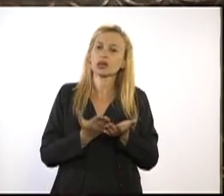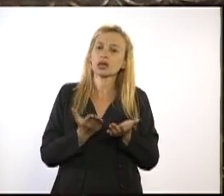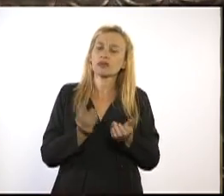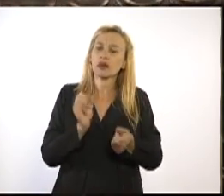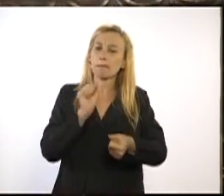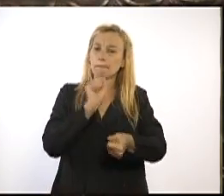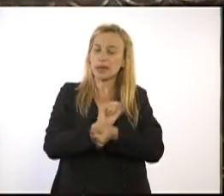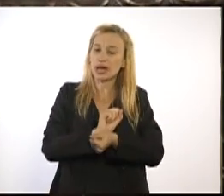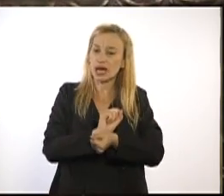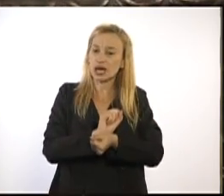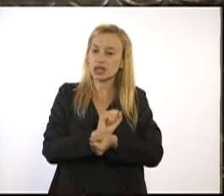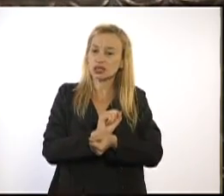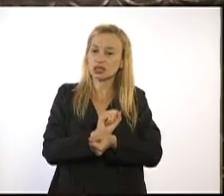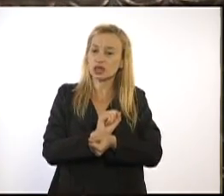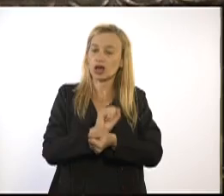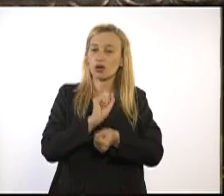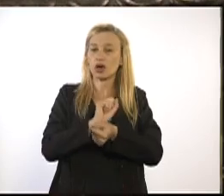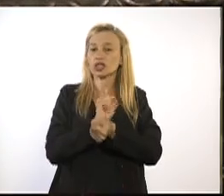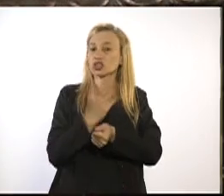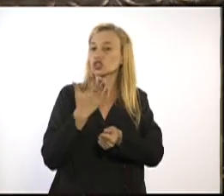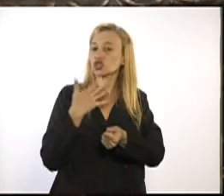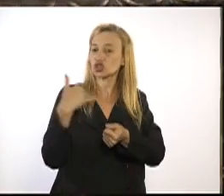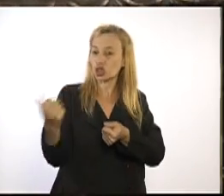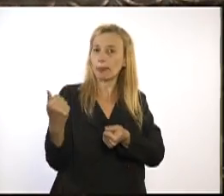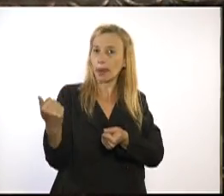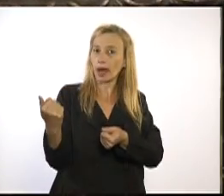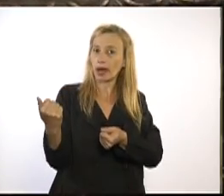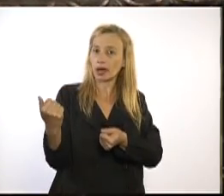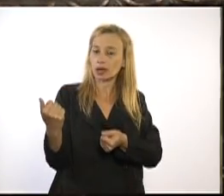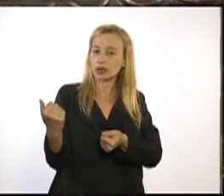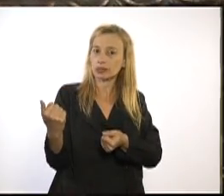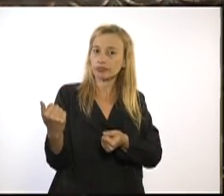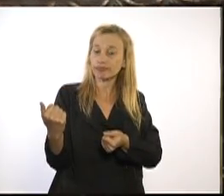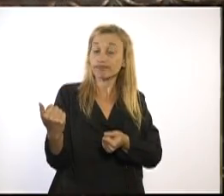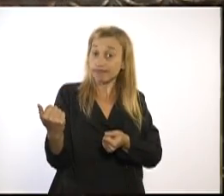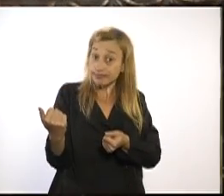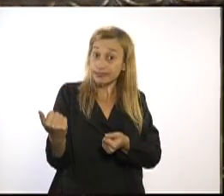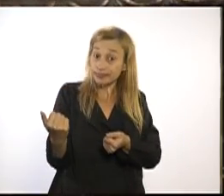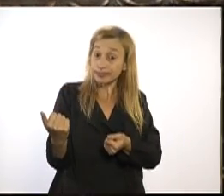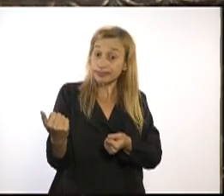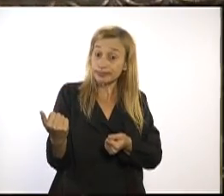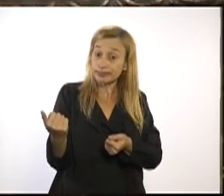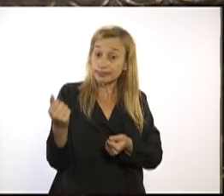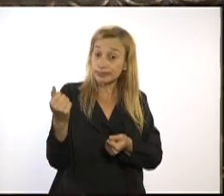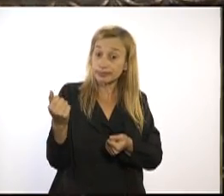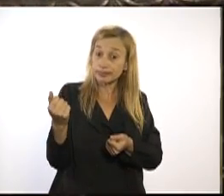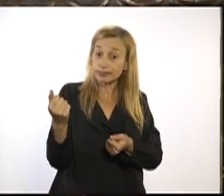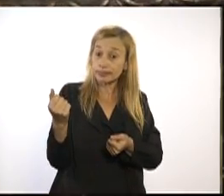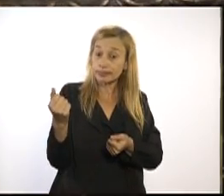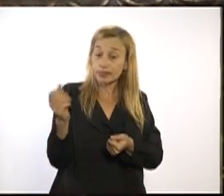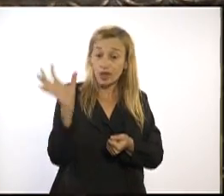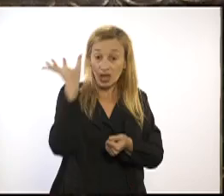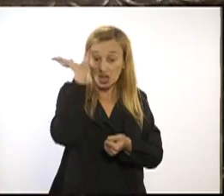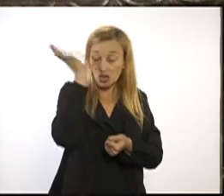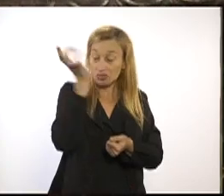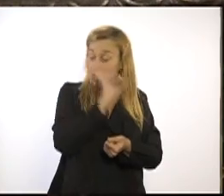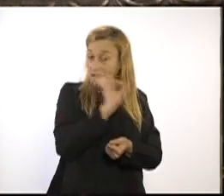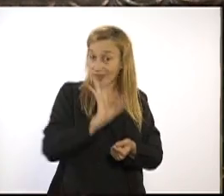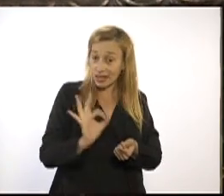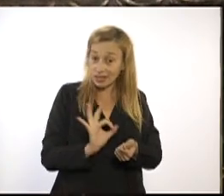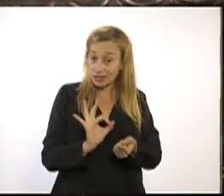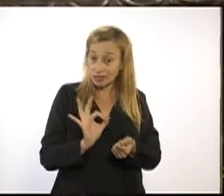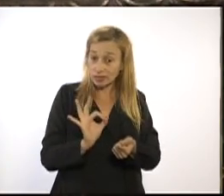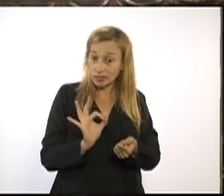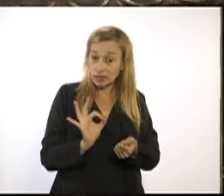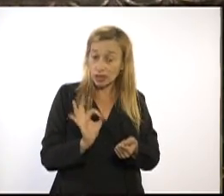não são chamados, estagnados, e a solução não vem,